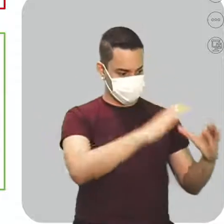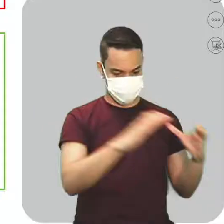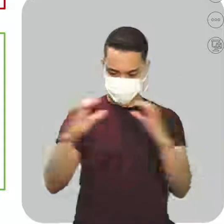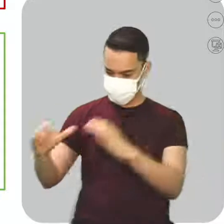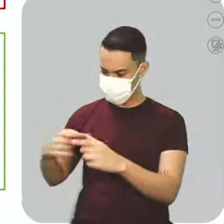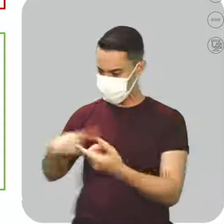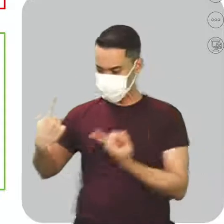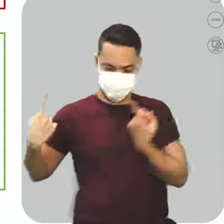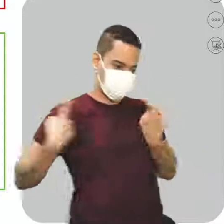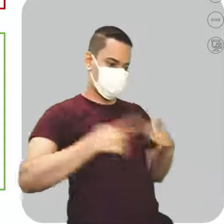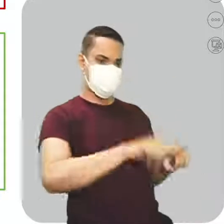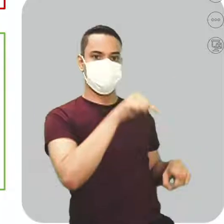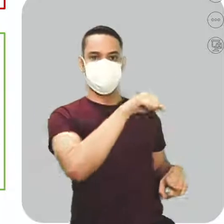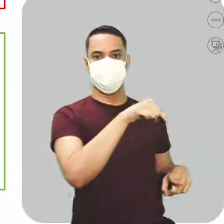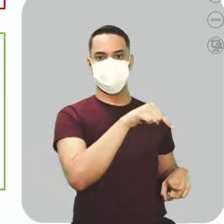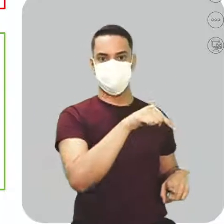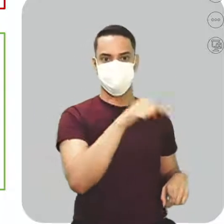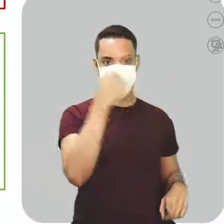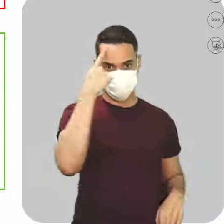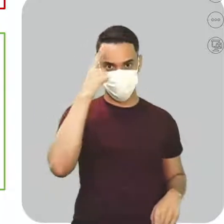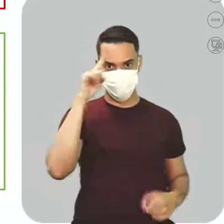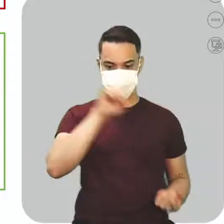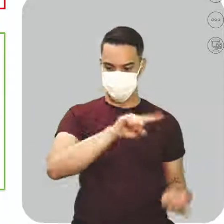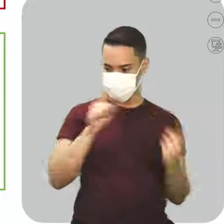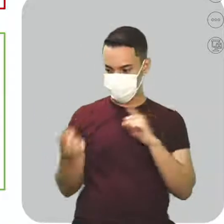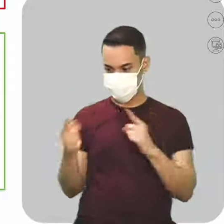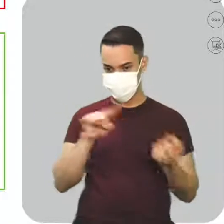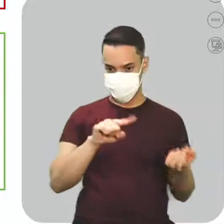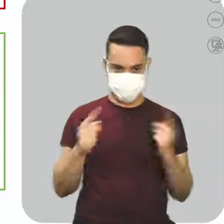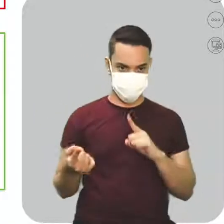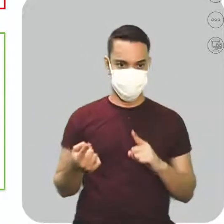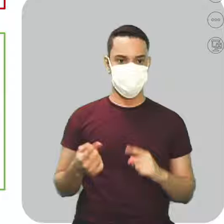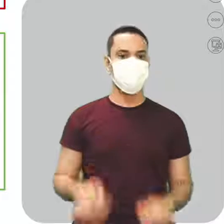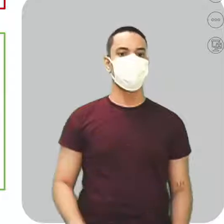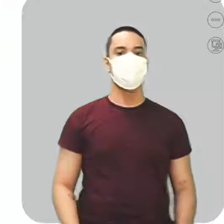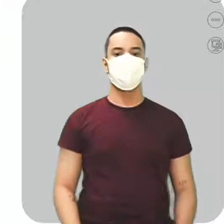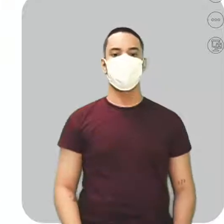uma refutação? Vamos ver aqui.